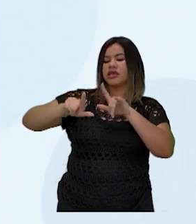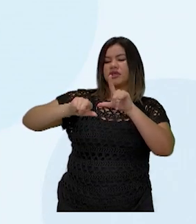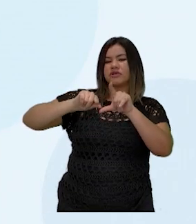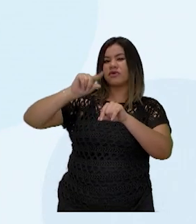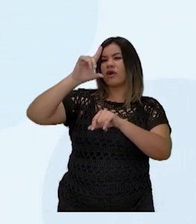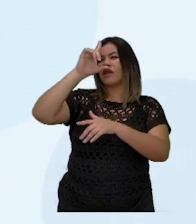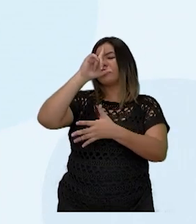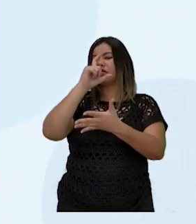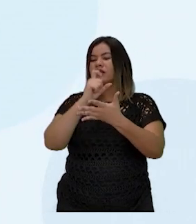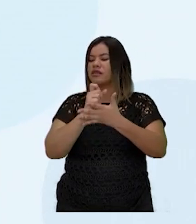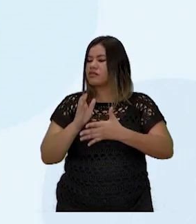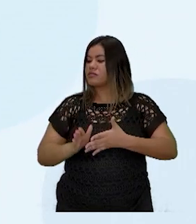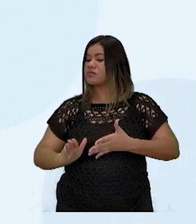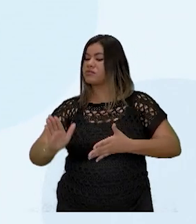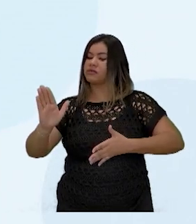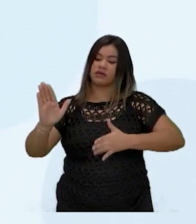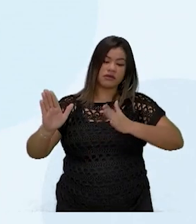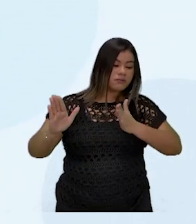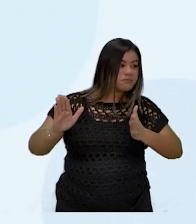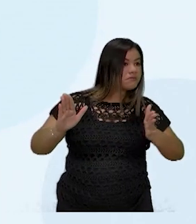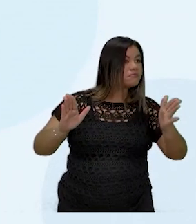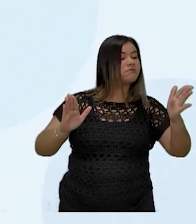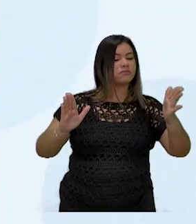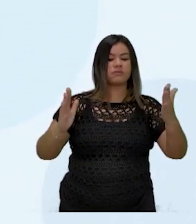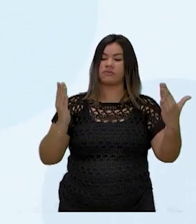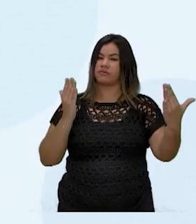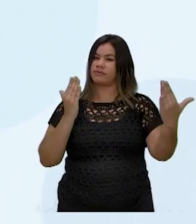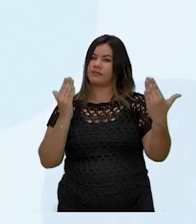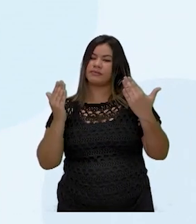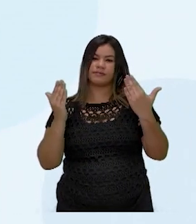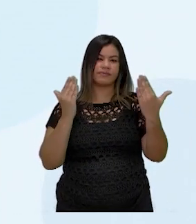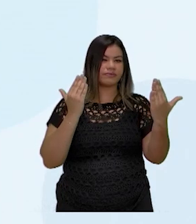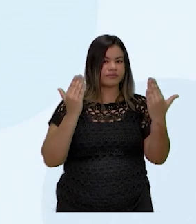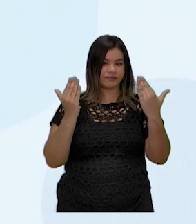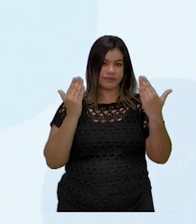ou menos, o desenvolvimento de uma habilidade ou competência.